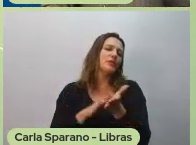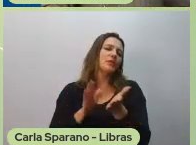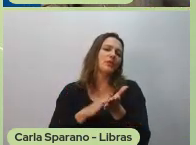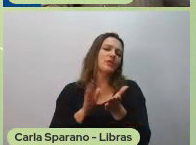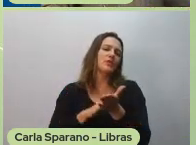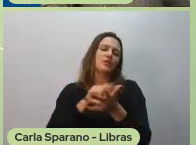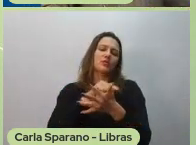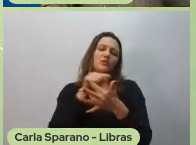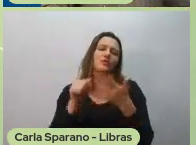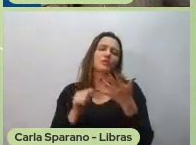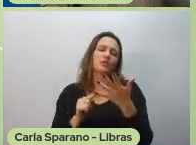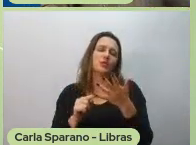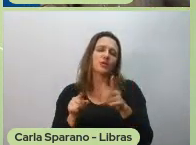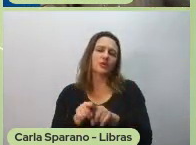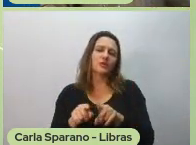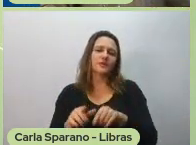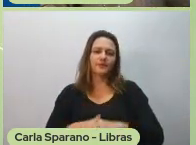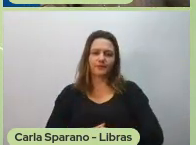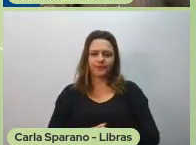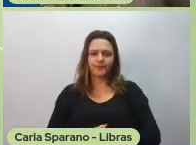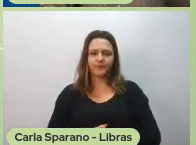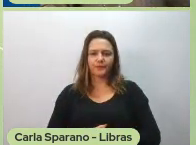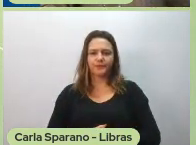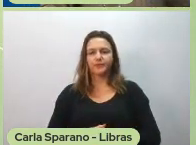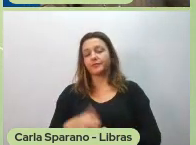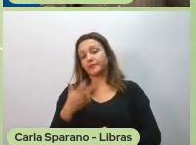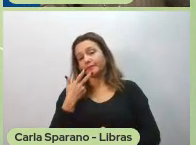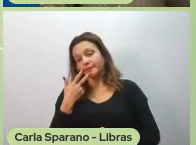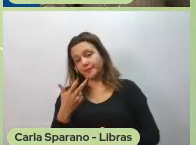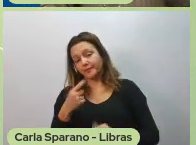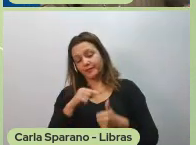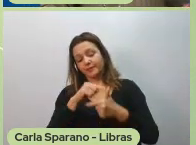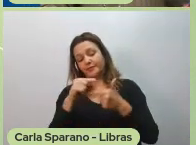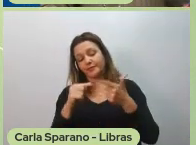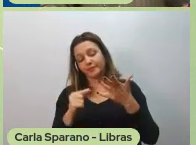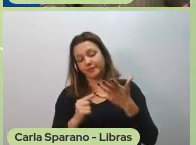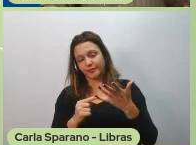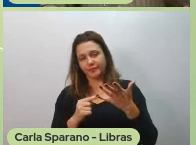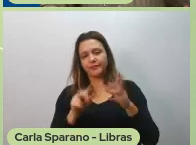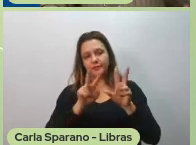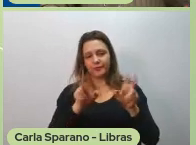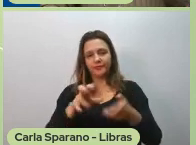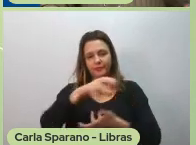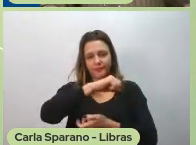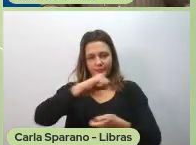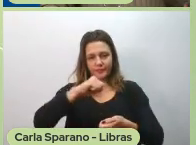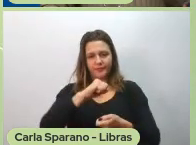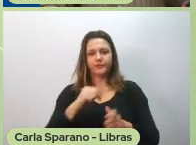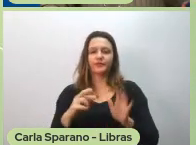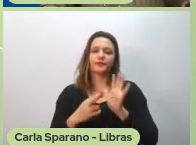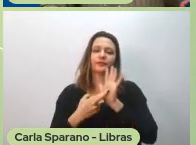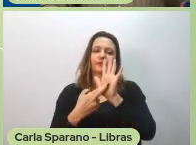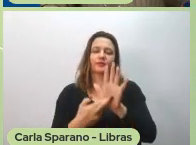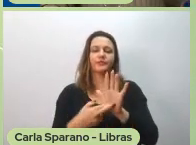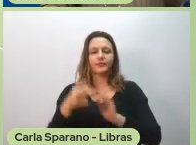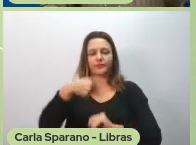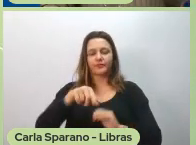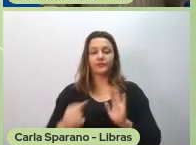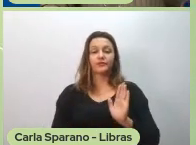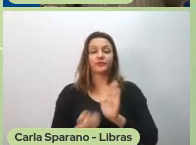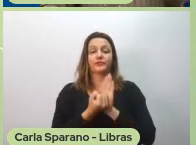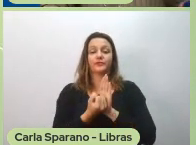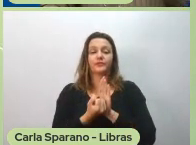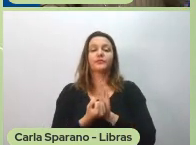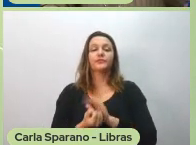também? Quando a gente fala da cadeia, é importante entender que ela representa também a nossa marca muitas vezes,